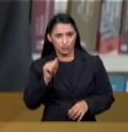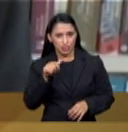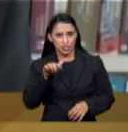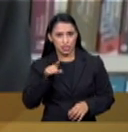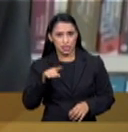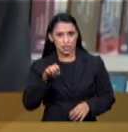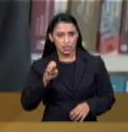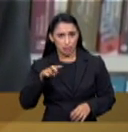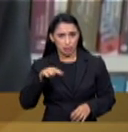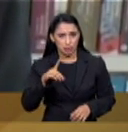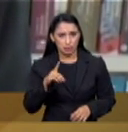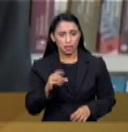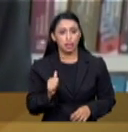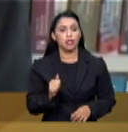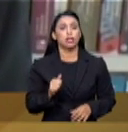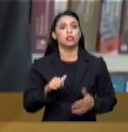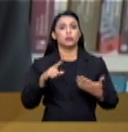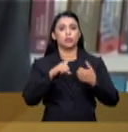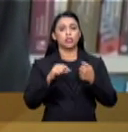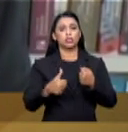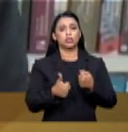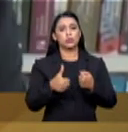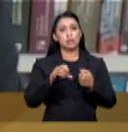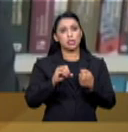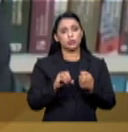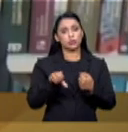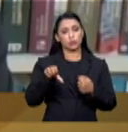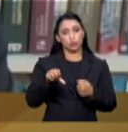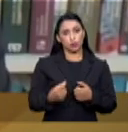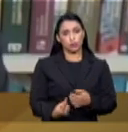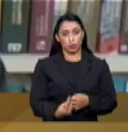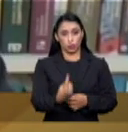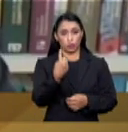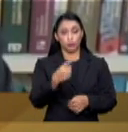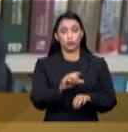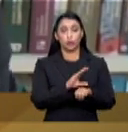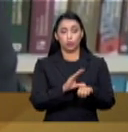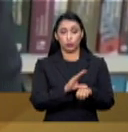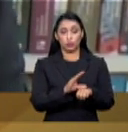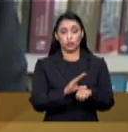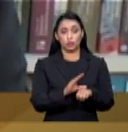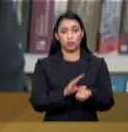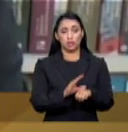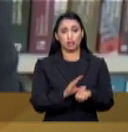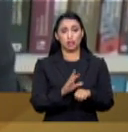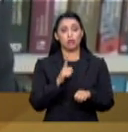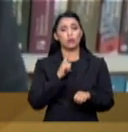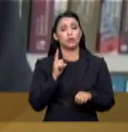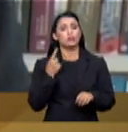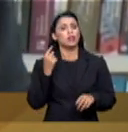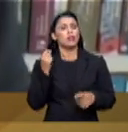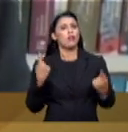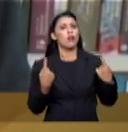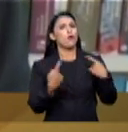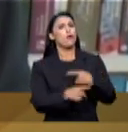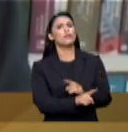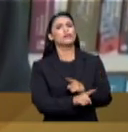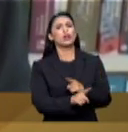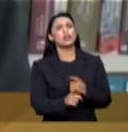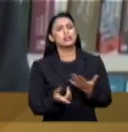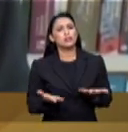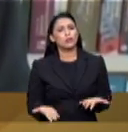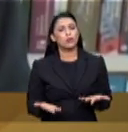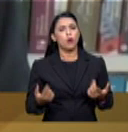artigo, sobretudo, 109.1 da Constituição. E por que haveria violação ao artigo 109.1